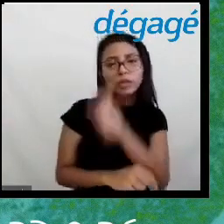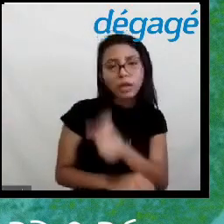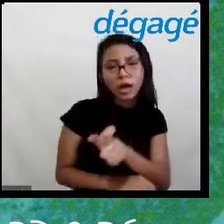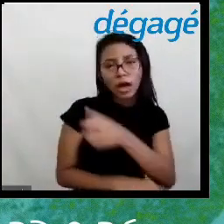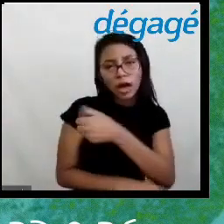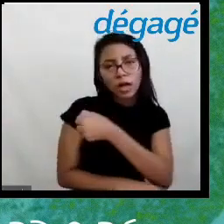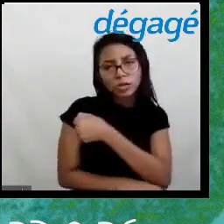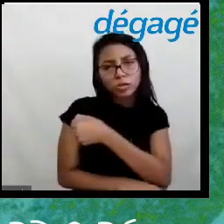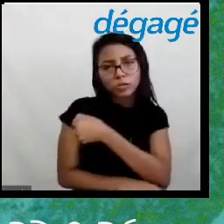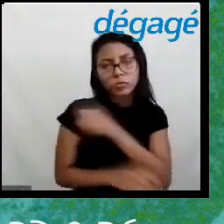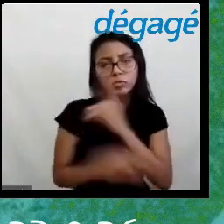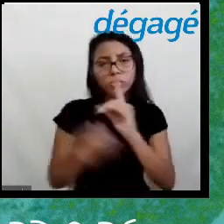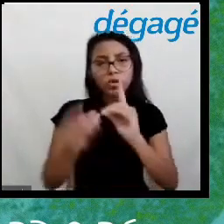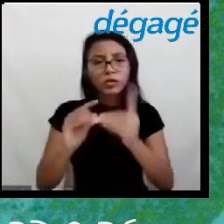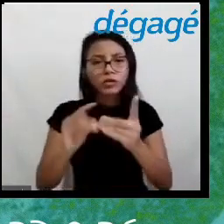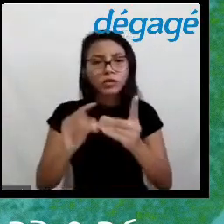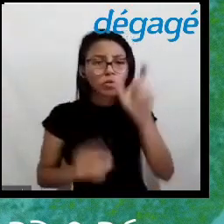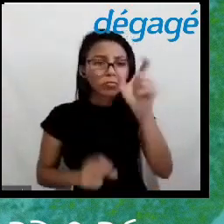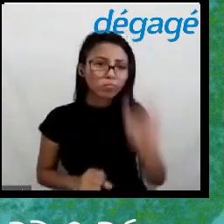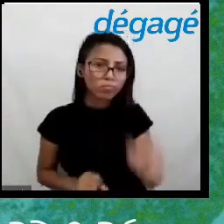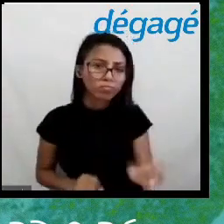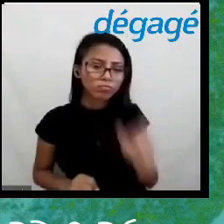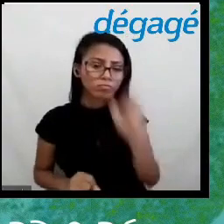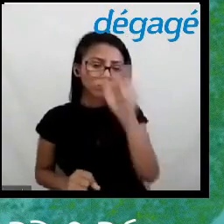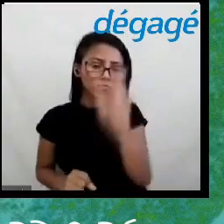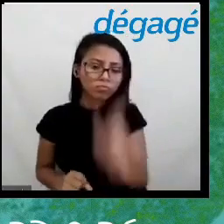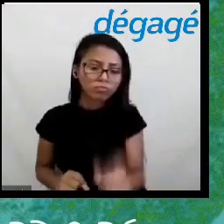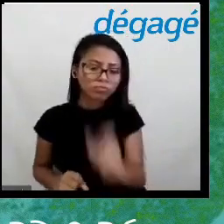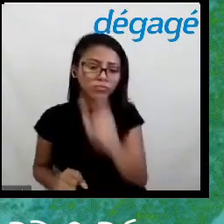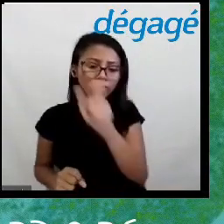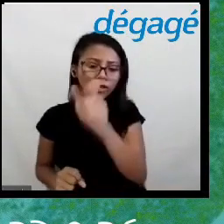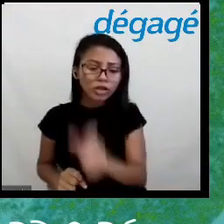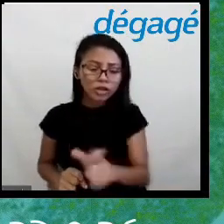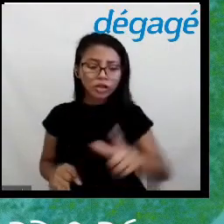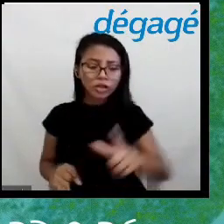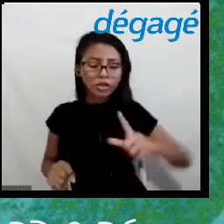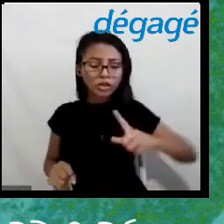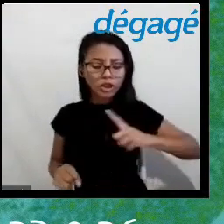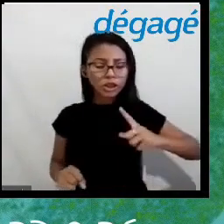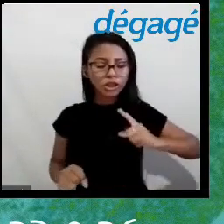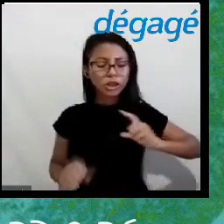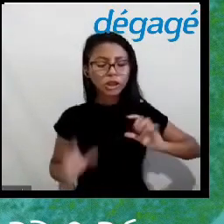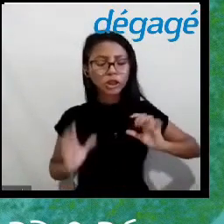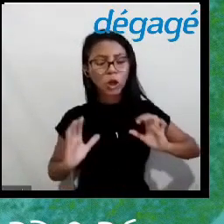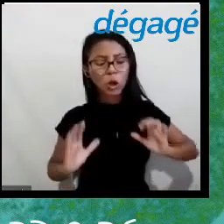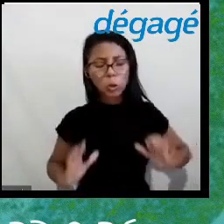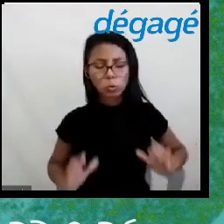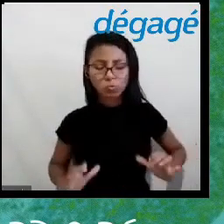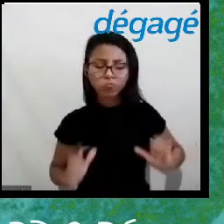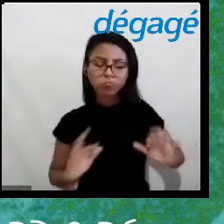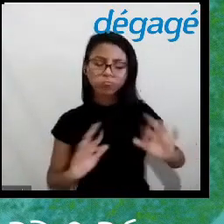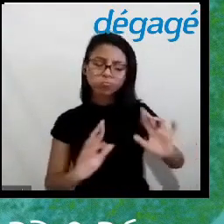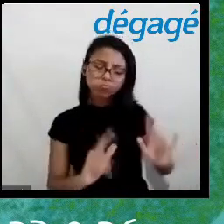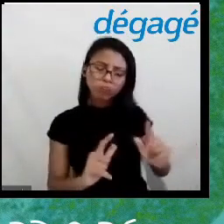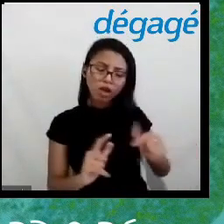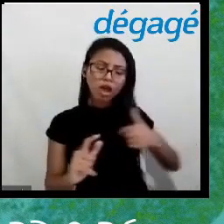A gente, acho que o professor de arte, ele fica como se fosse, eu tenho esse determinado poder, né,